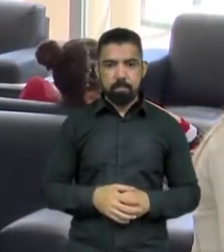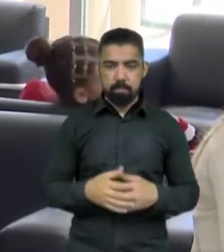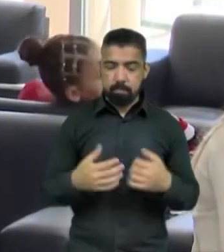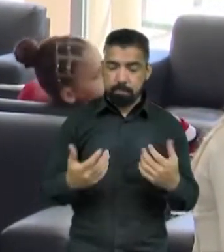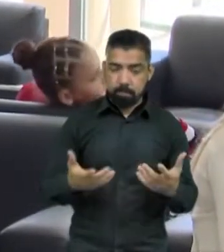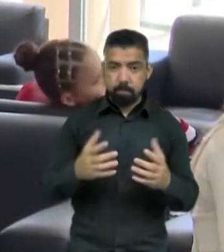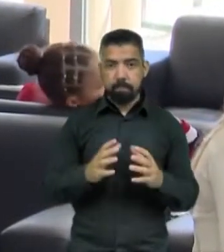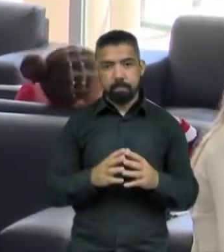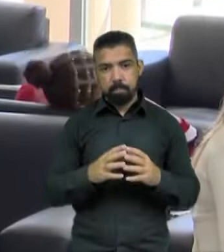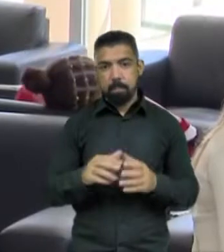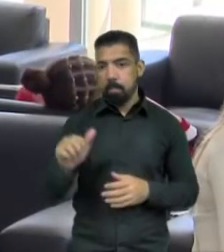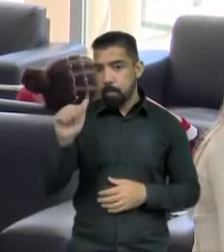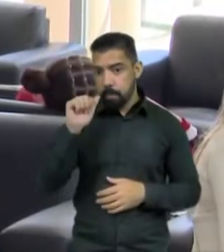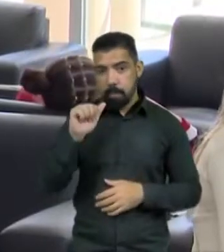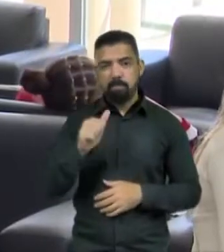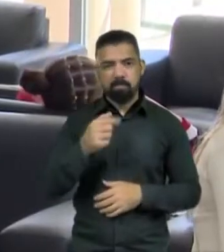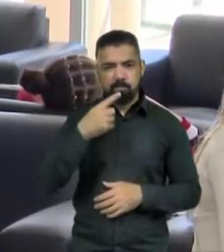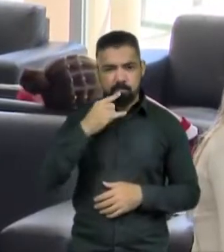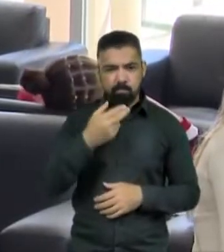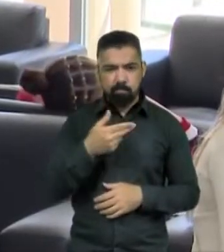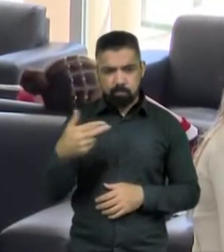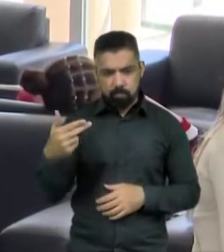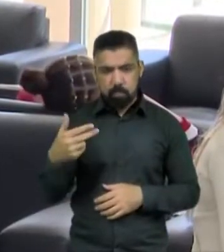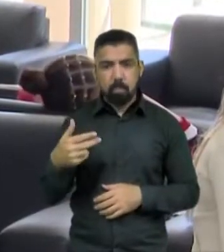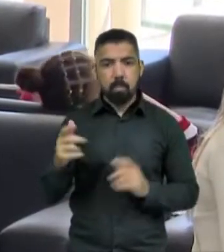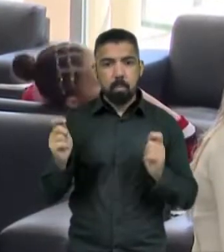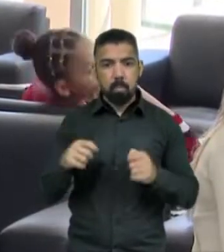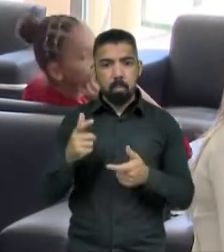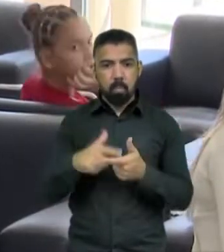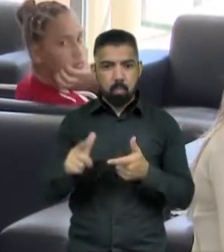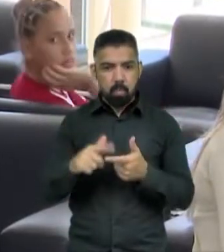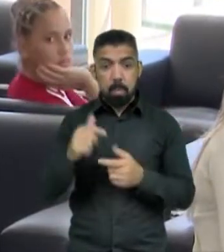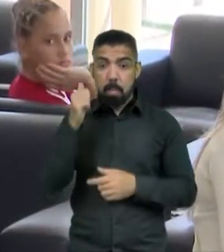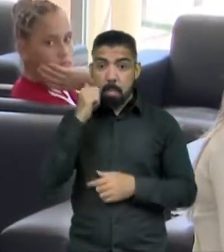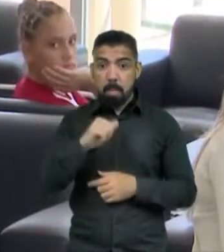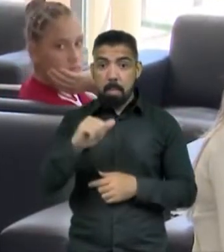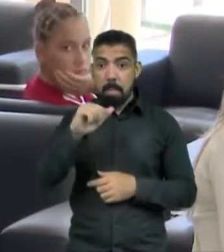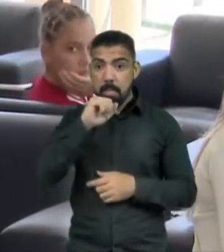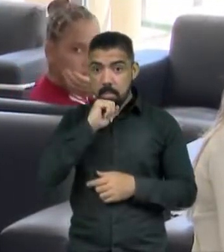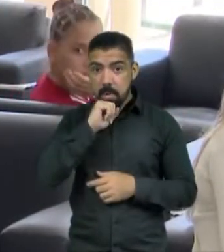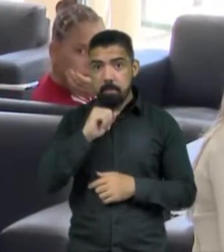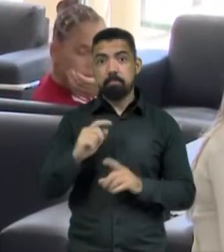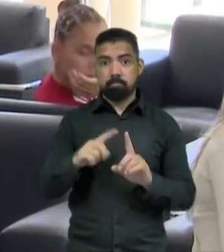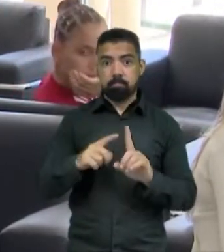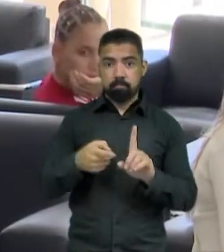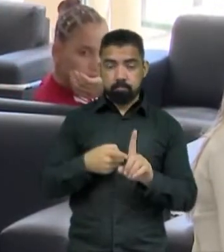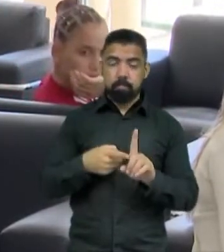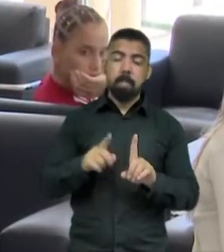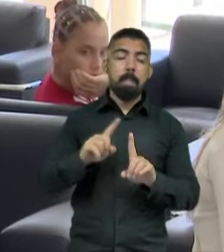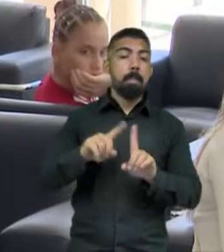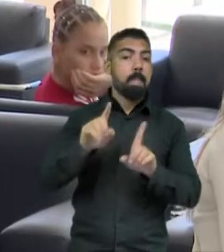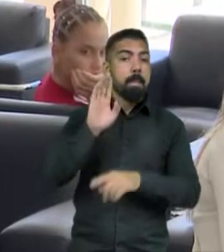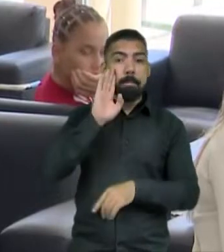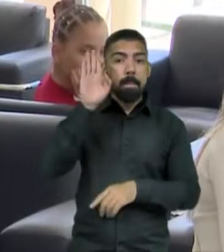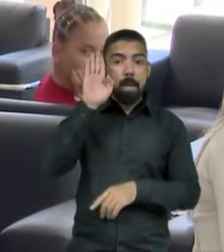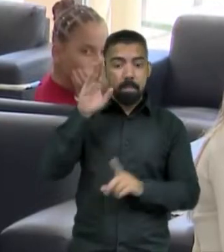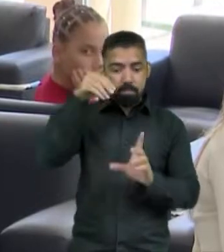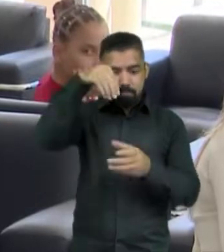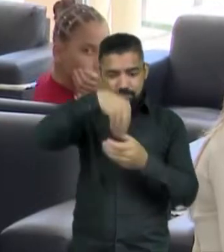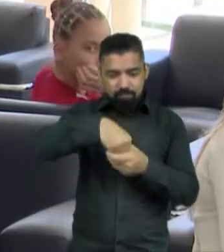provocar tanto consequências para a mãe gestante e principalmente para o concepto, para o RN, que ela